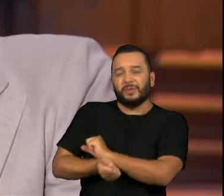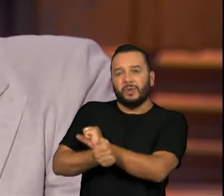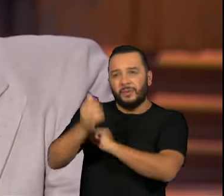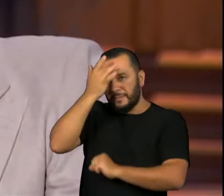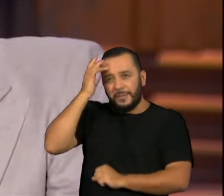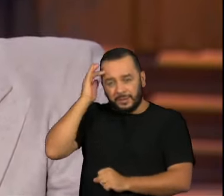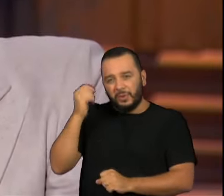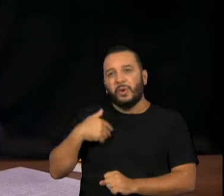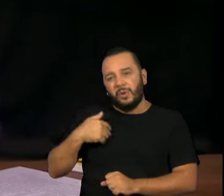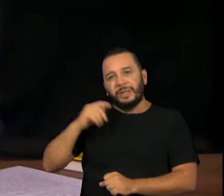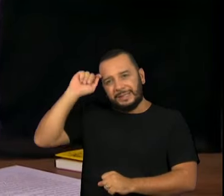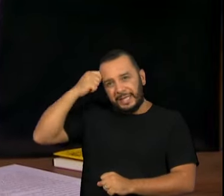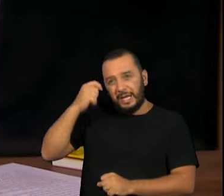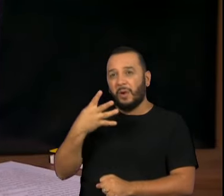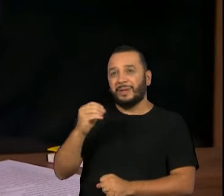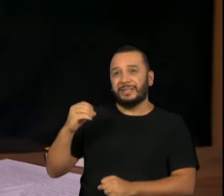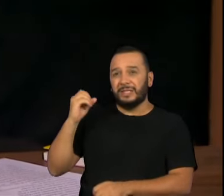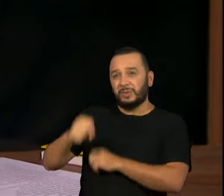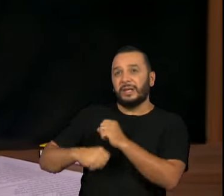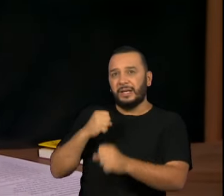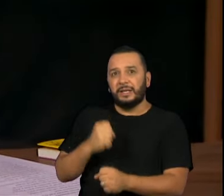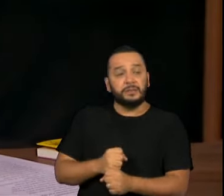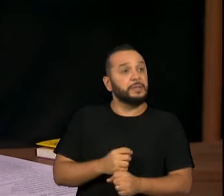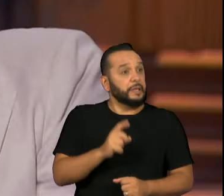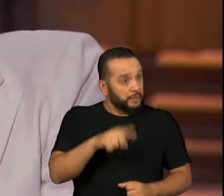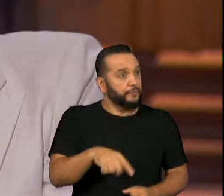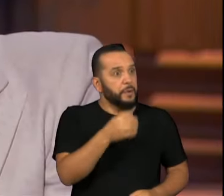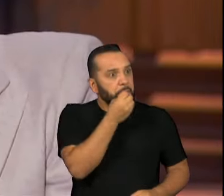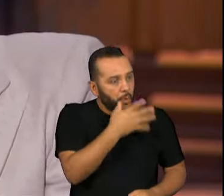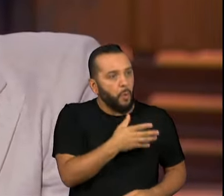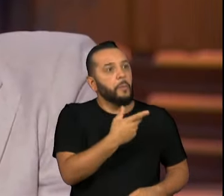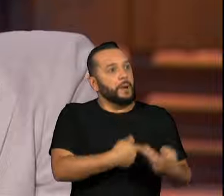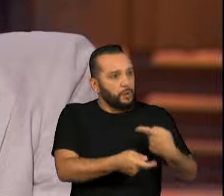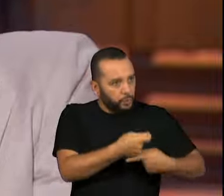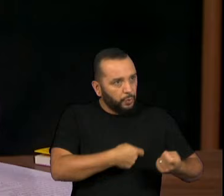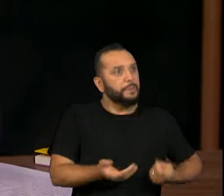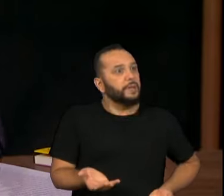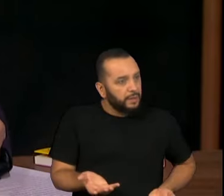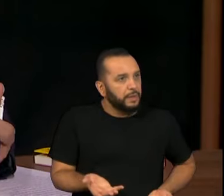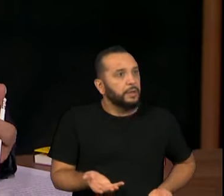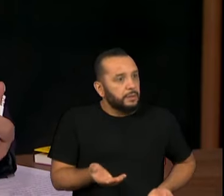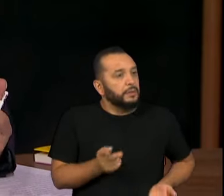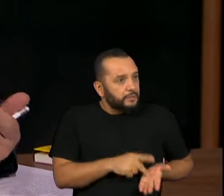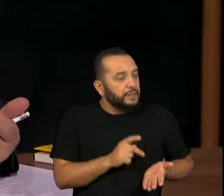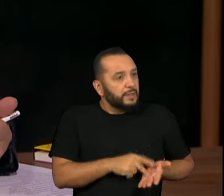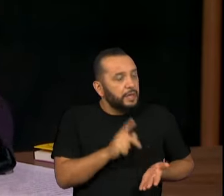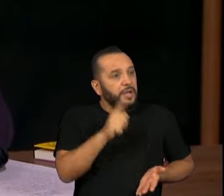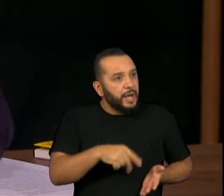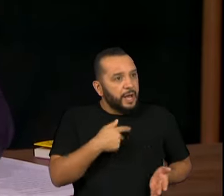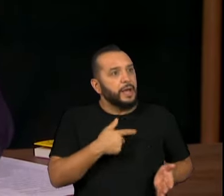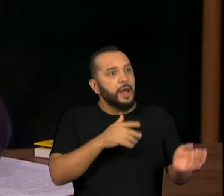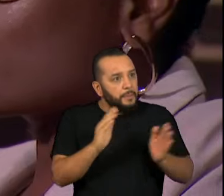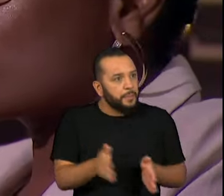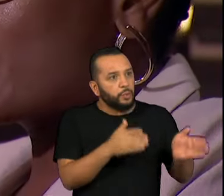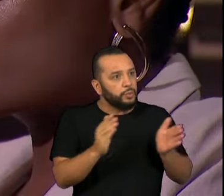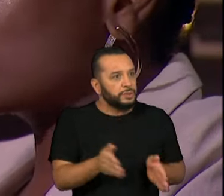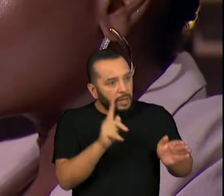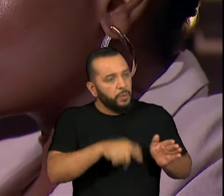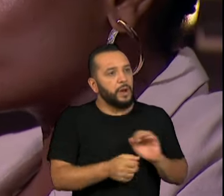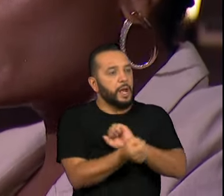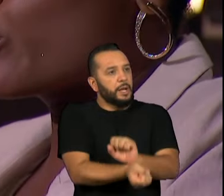está falando deles bem economicamente exatamente por essas pessoas construíram esse aqui é um sistema de produção de riqueza